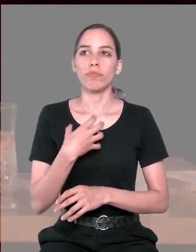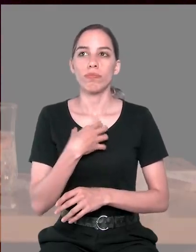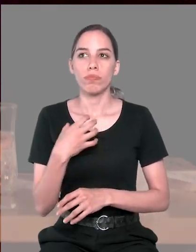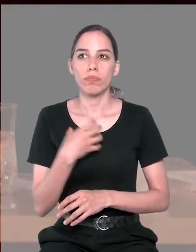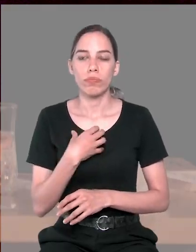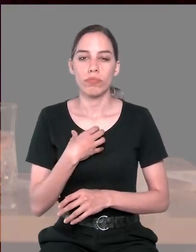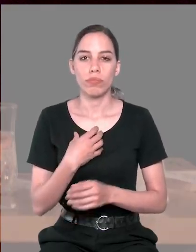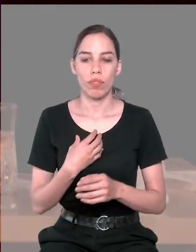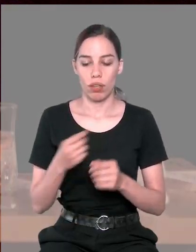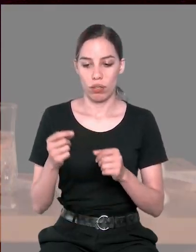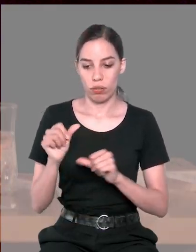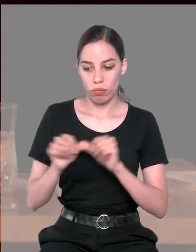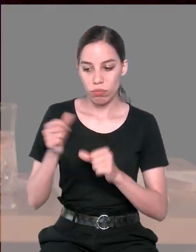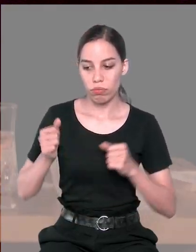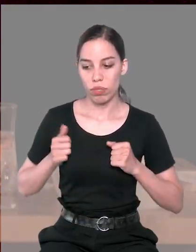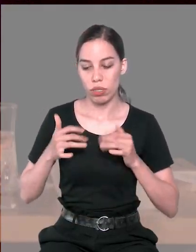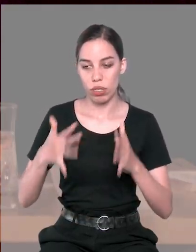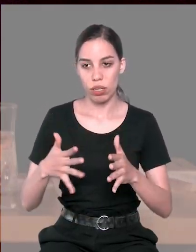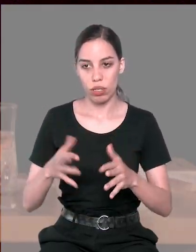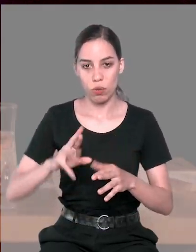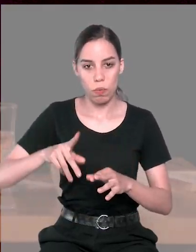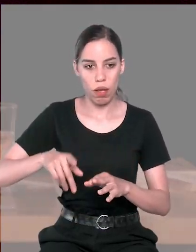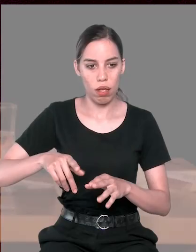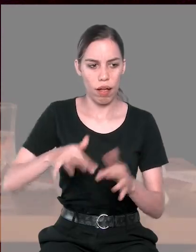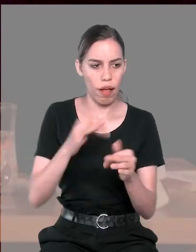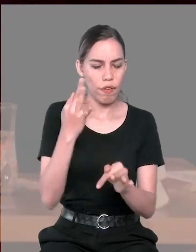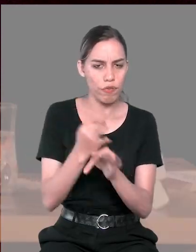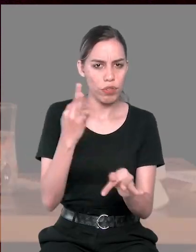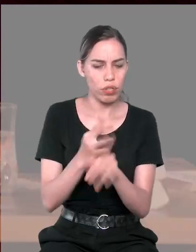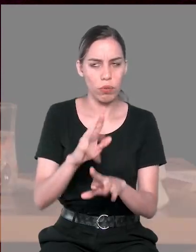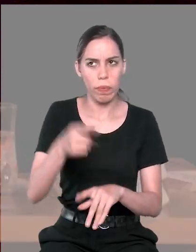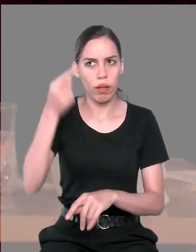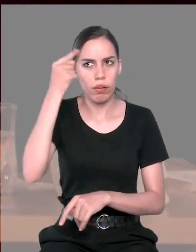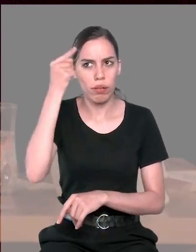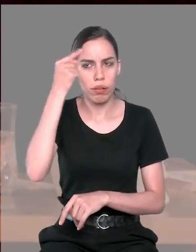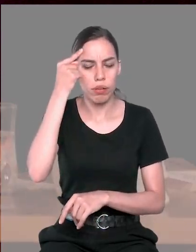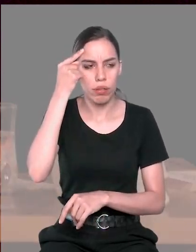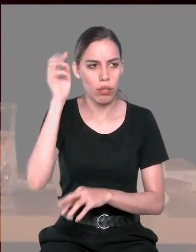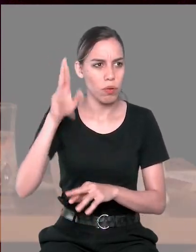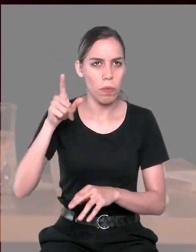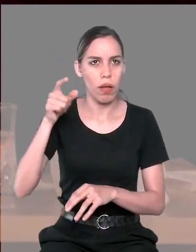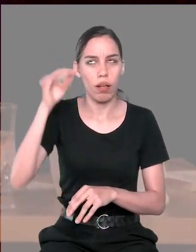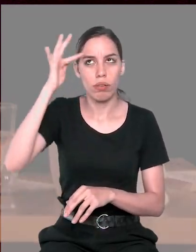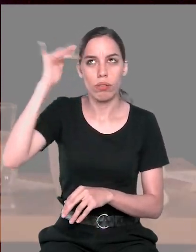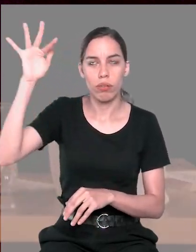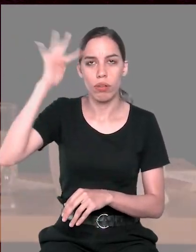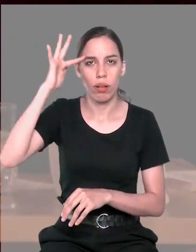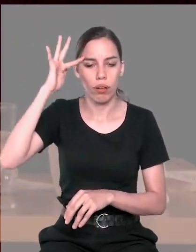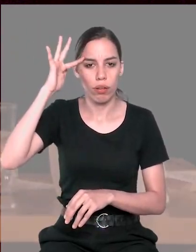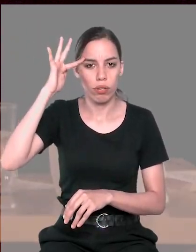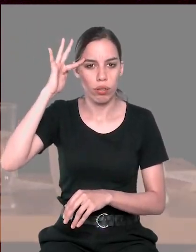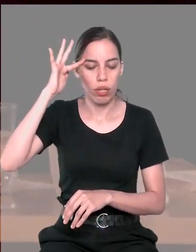Ao lado, para além da física, não é mais o psíquico, não é mais a teodiceia, nem a cosmologia que